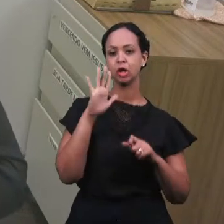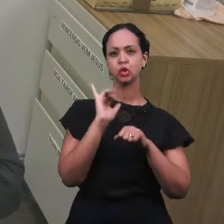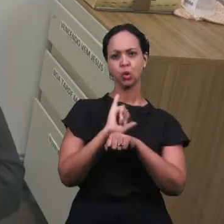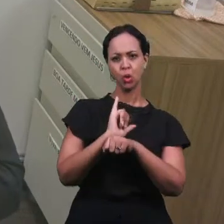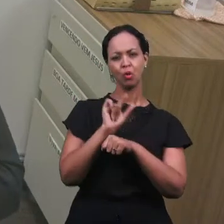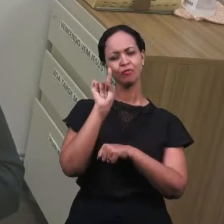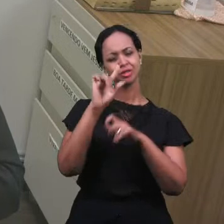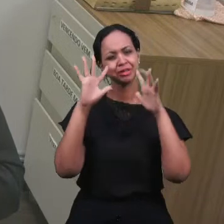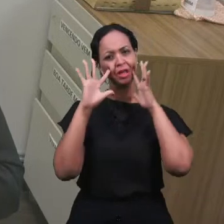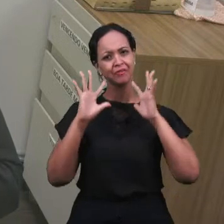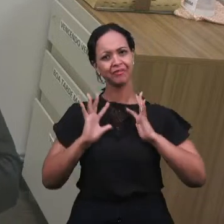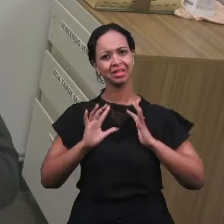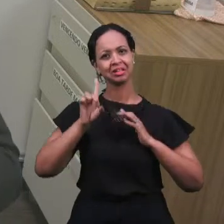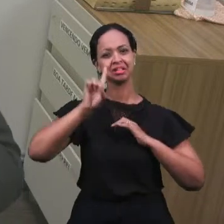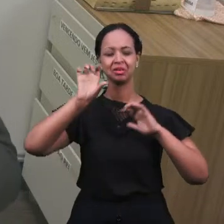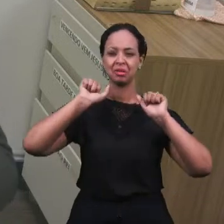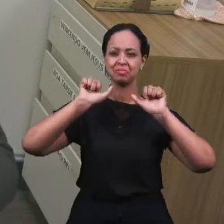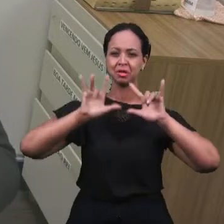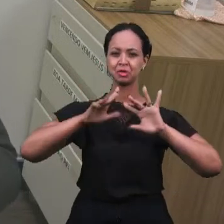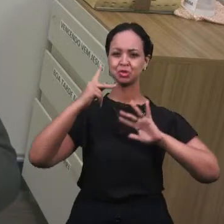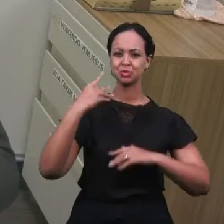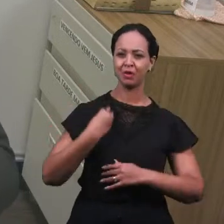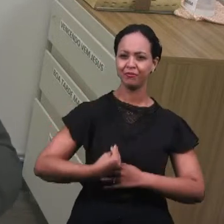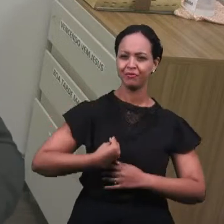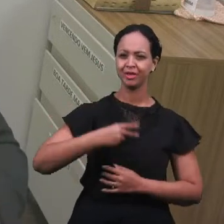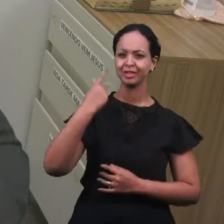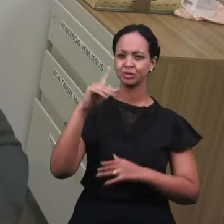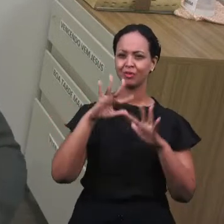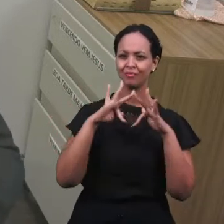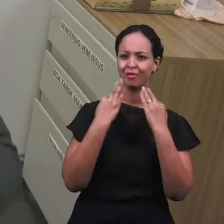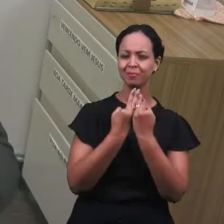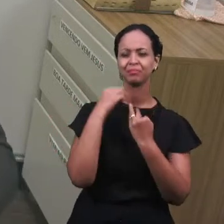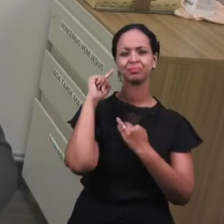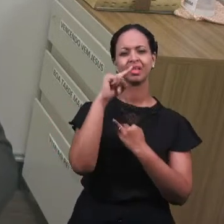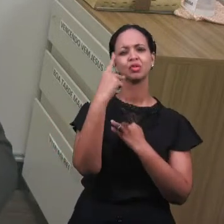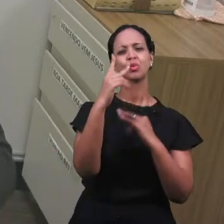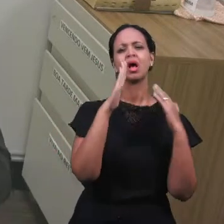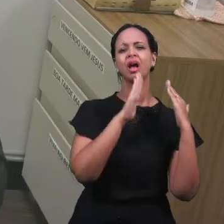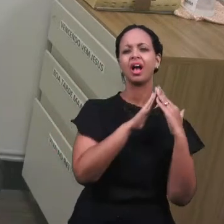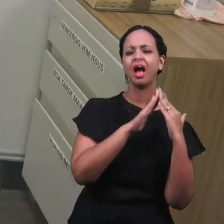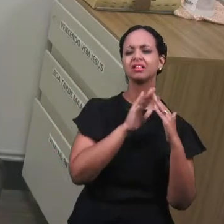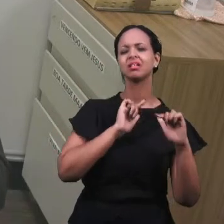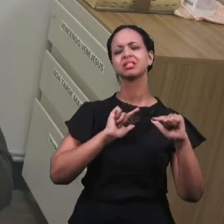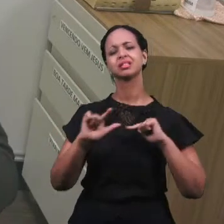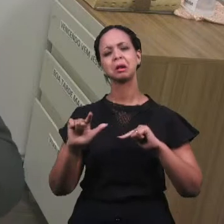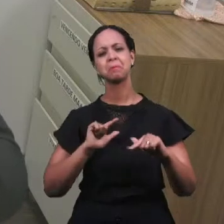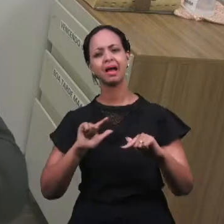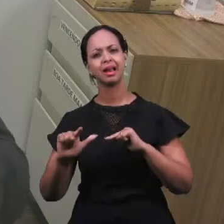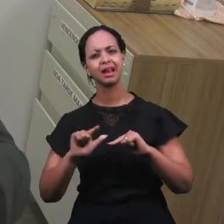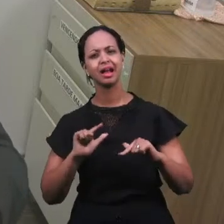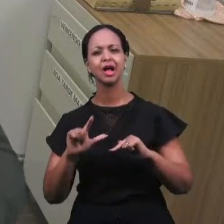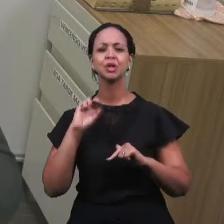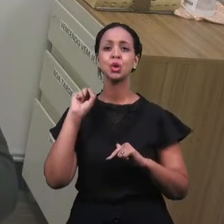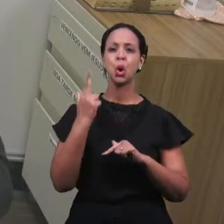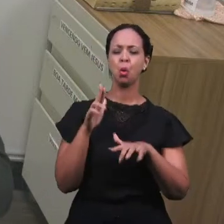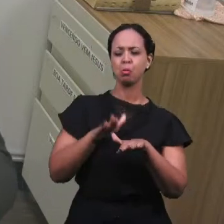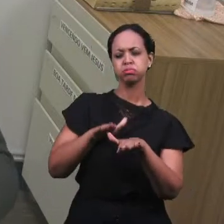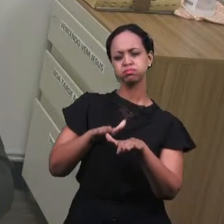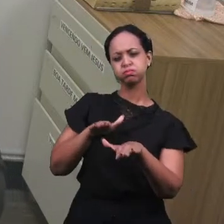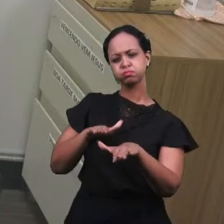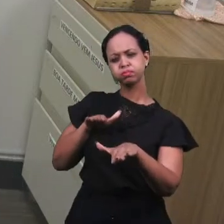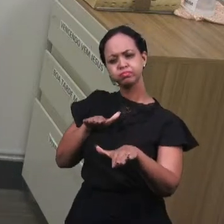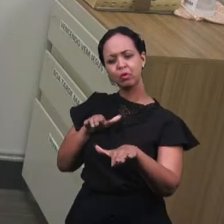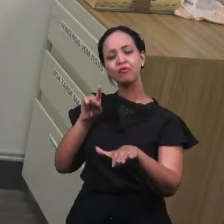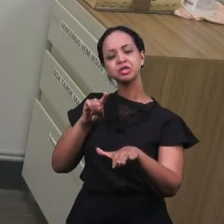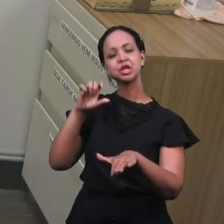acompanhando, que Deus possa abençoar a sua vida, a sua família, você que está em casa, está no seu local de trabalho, está em trânsito, né? Está